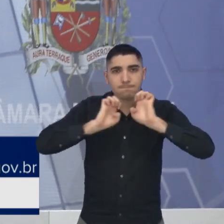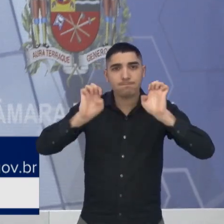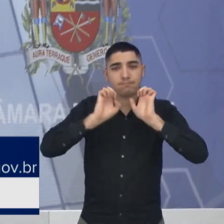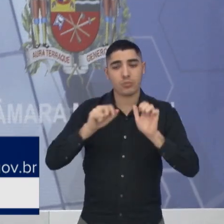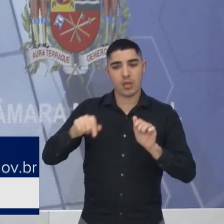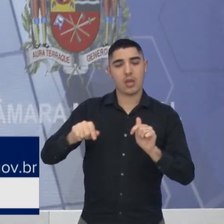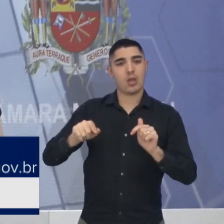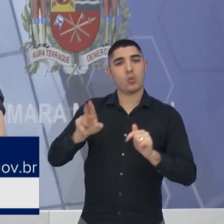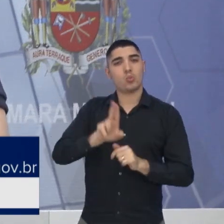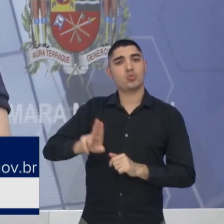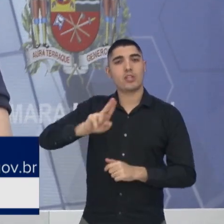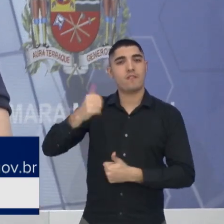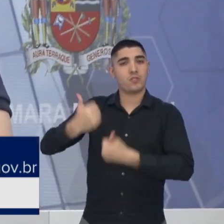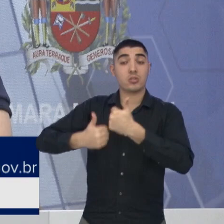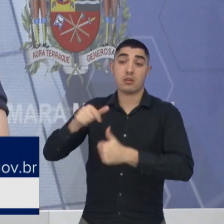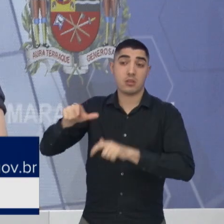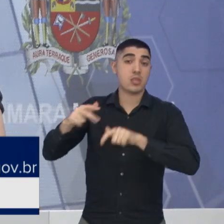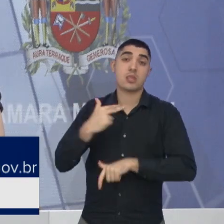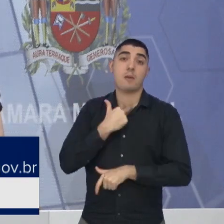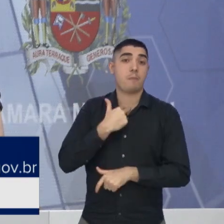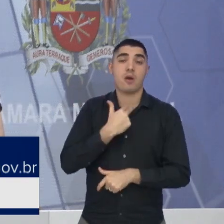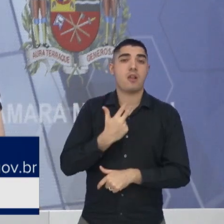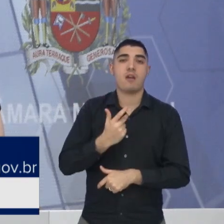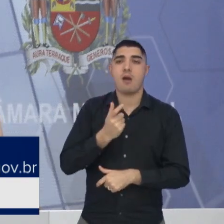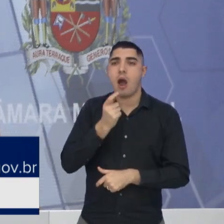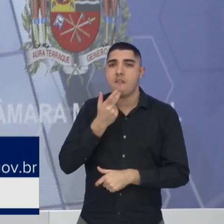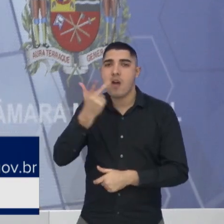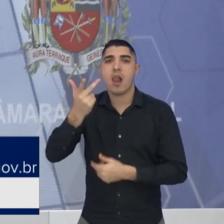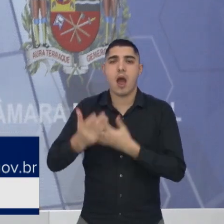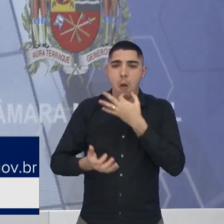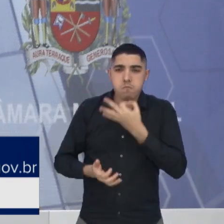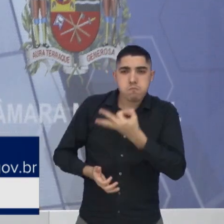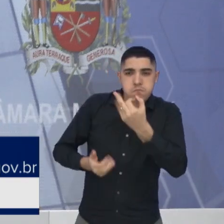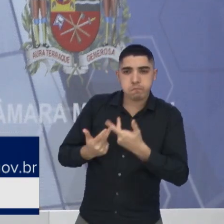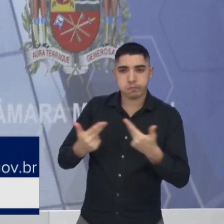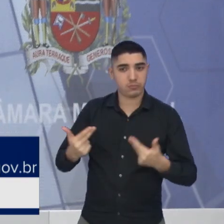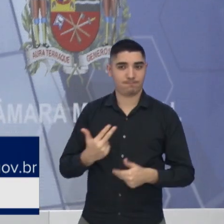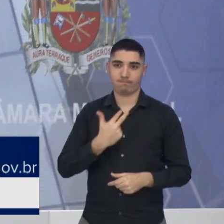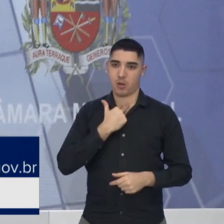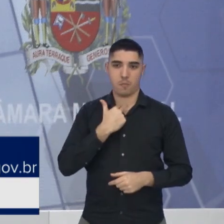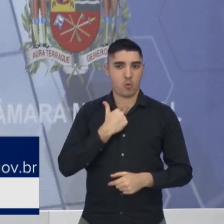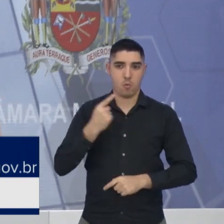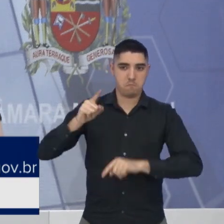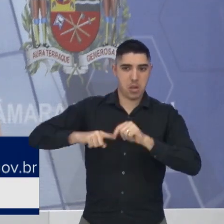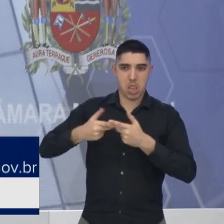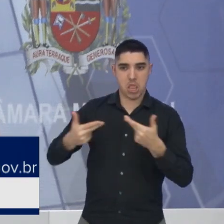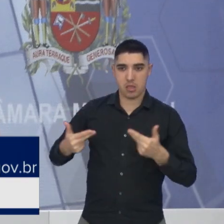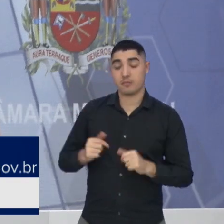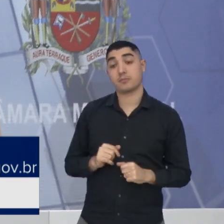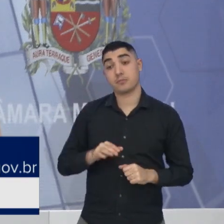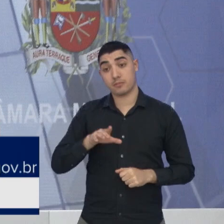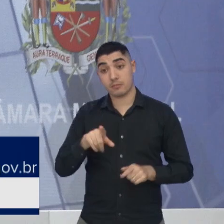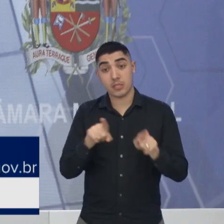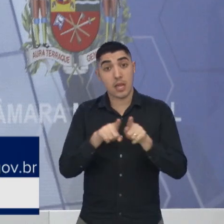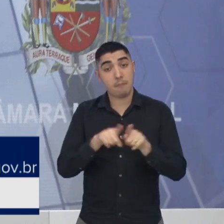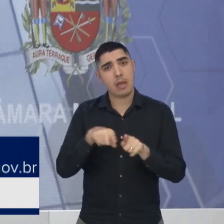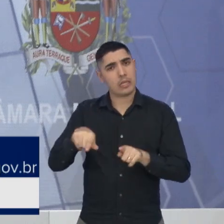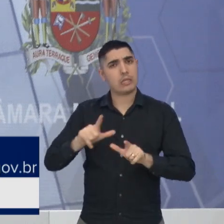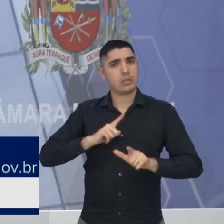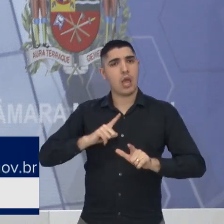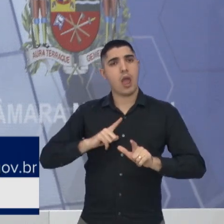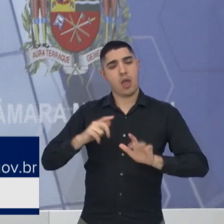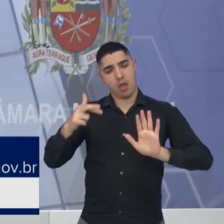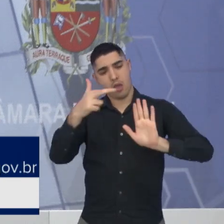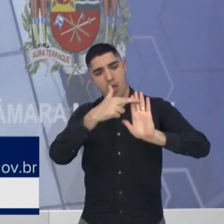os jogadores não podem falar palavrão, a disciplina é extremamente rigorosa e os valores cristãos